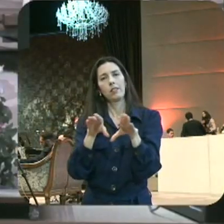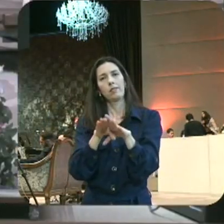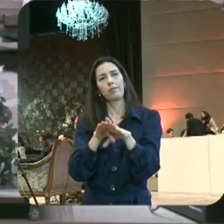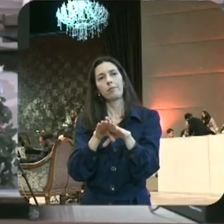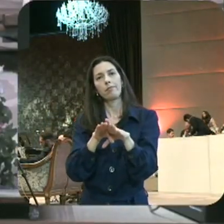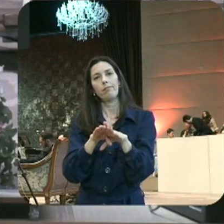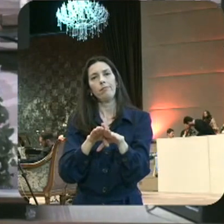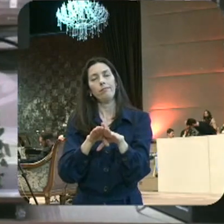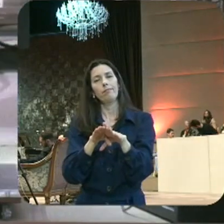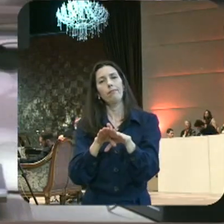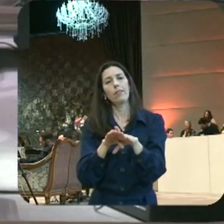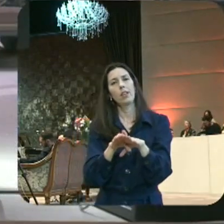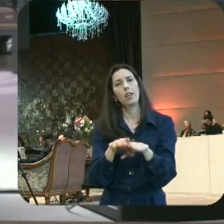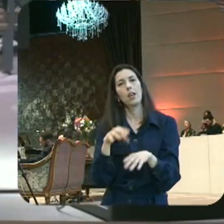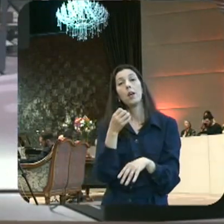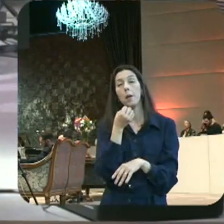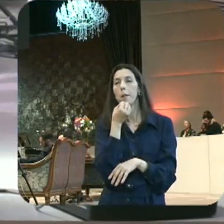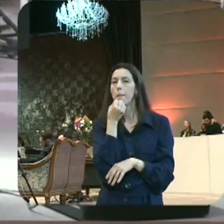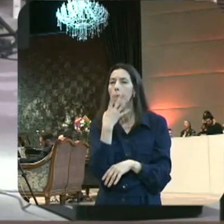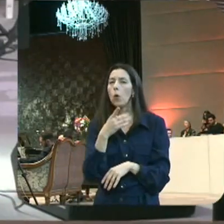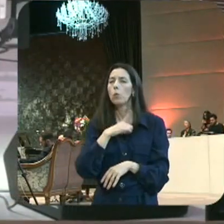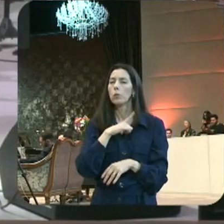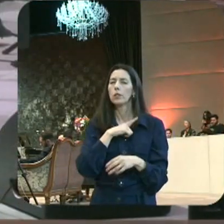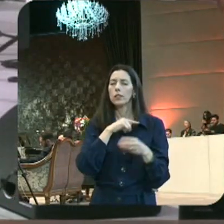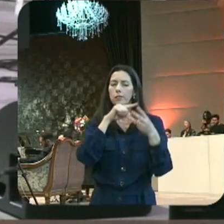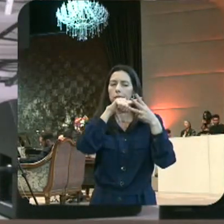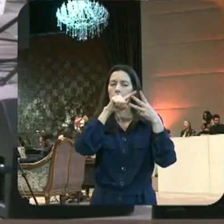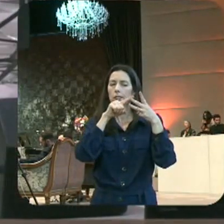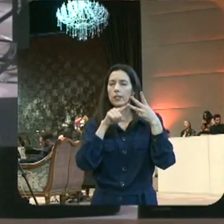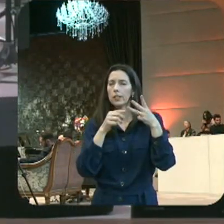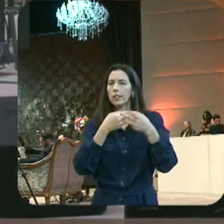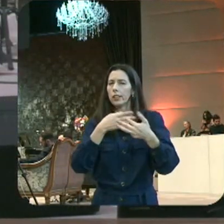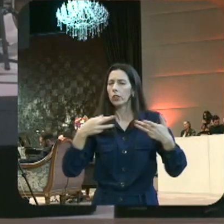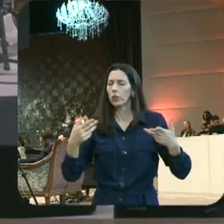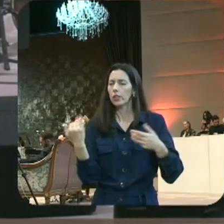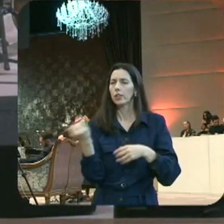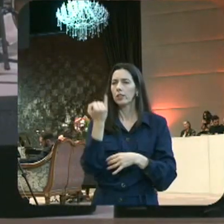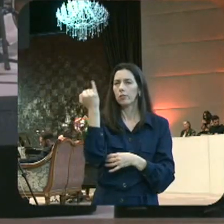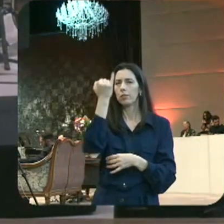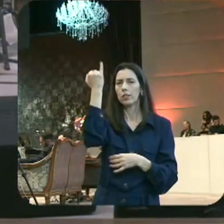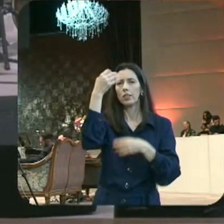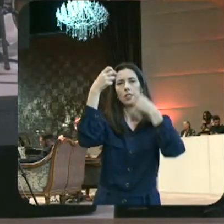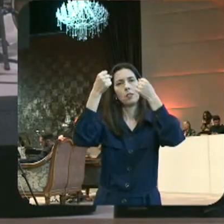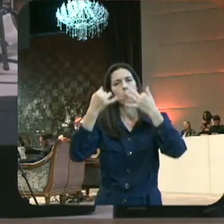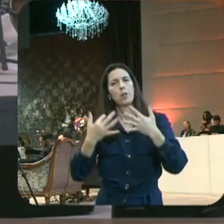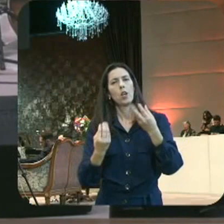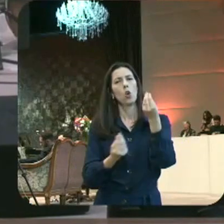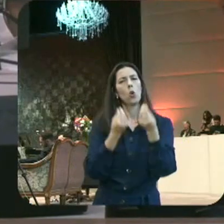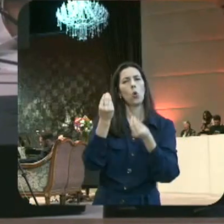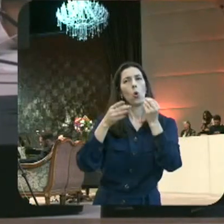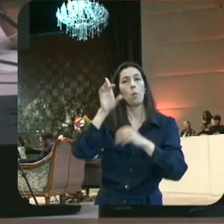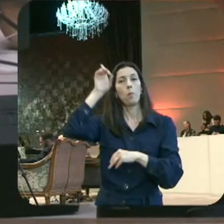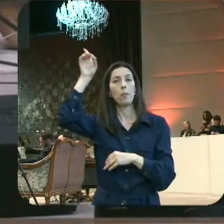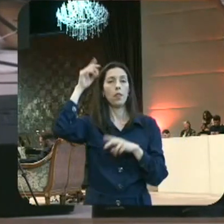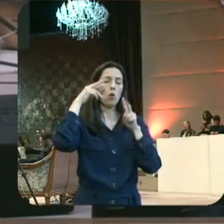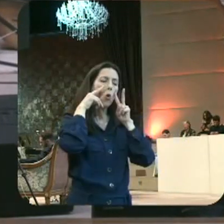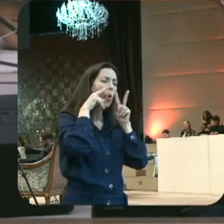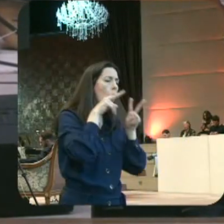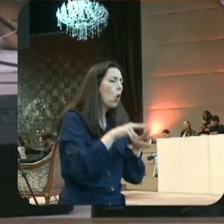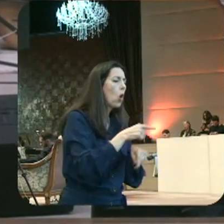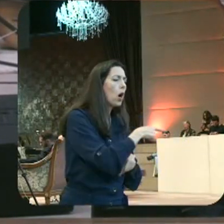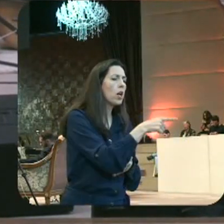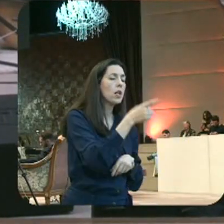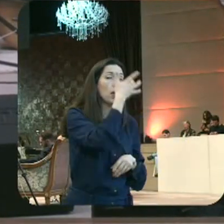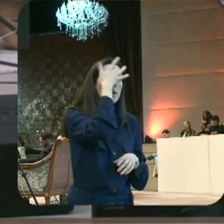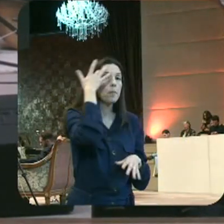e vai ser interessante, porque tem três aspectos que vão vir que falam sobre como Deus olha, não é, para aquilo que